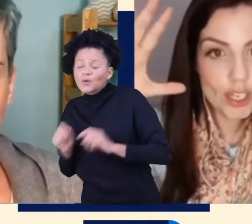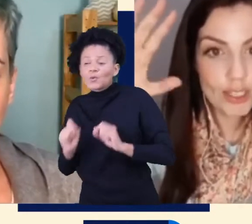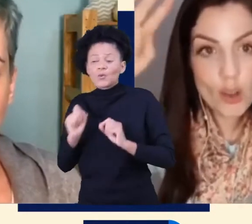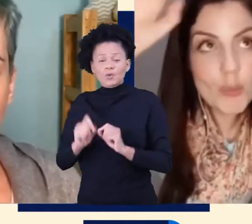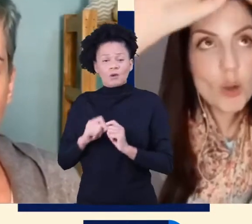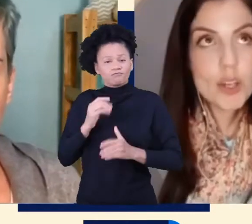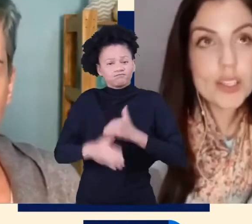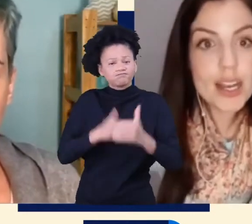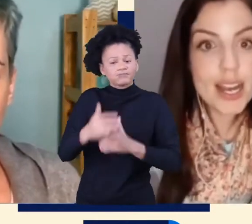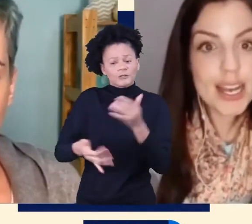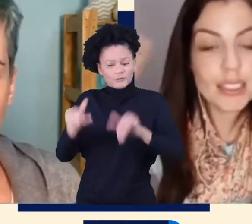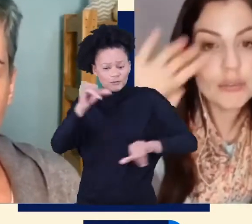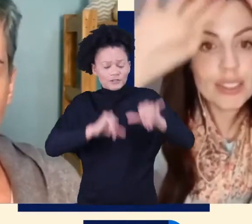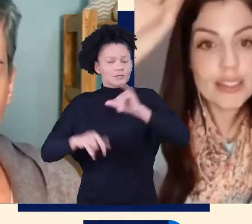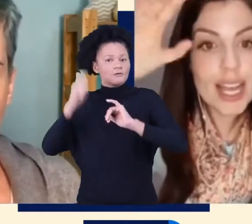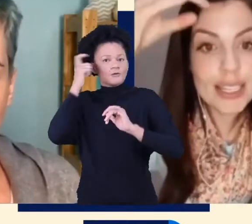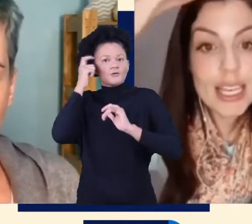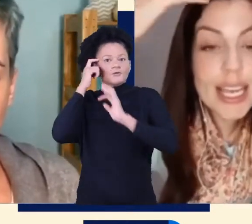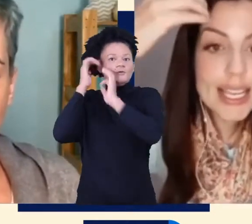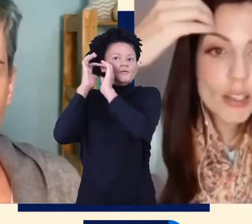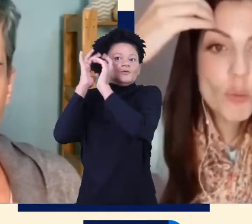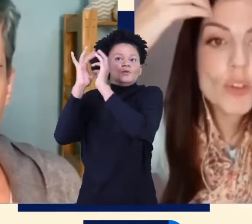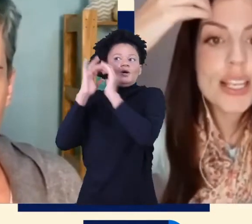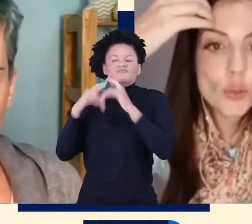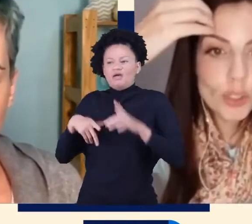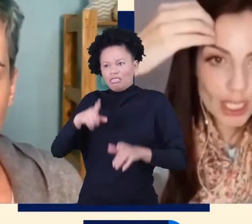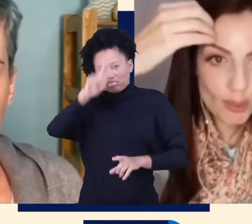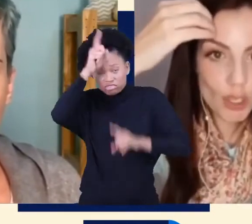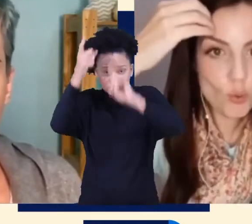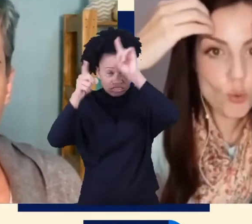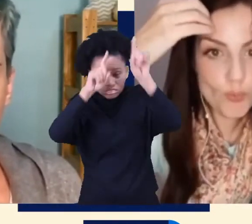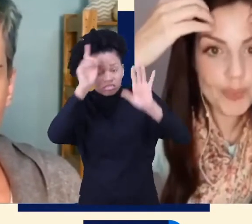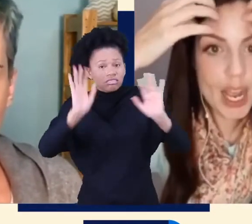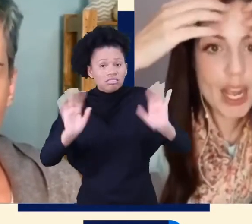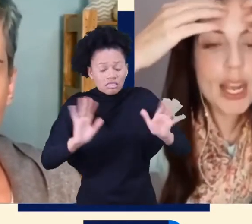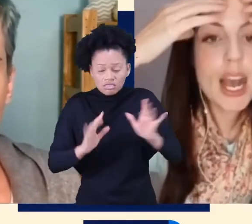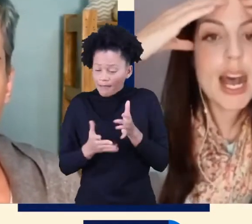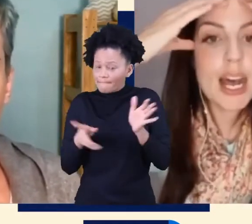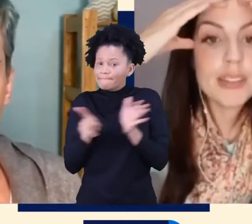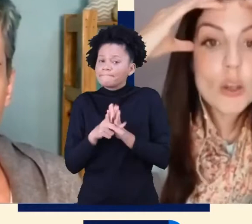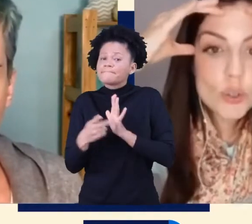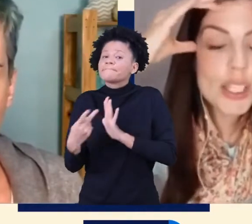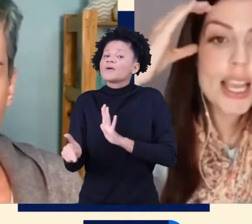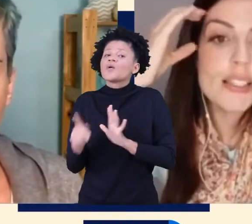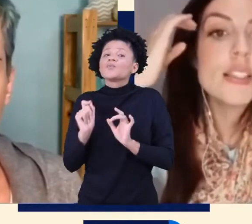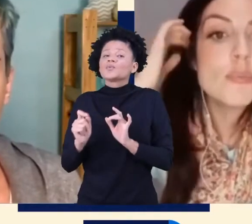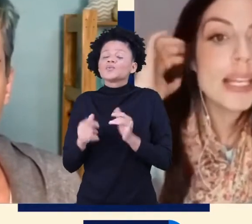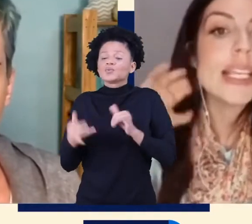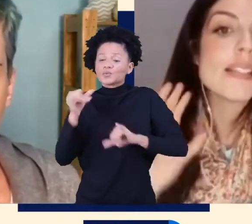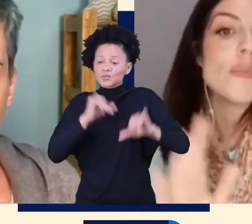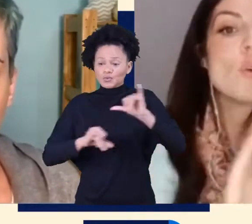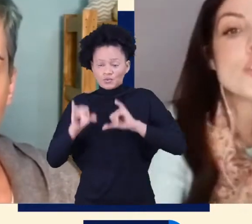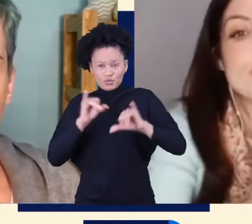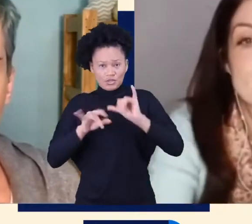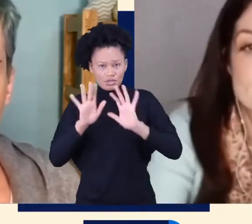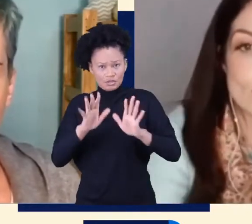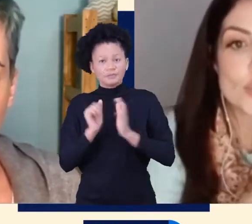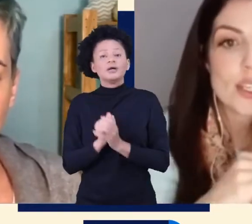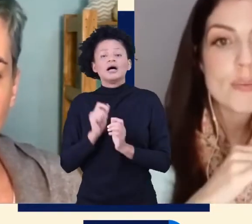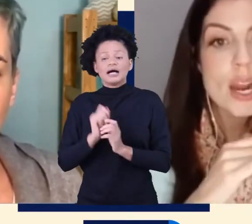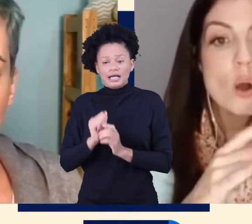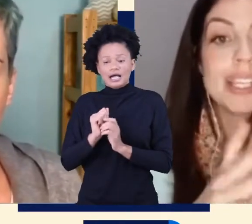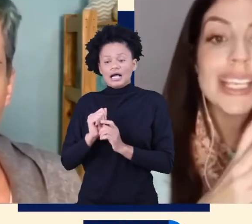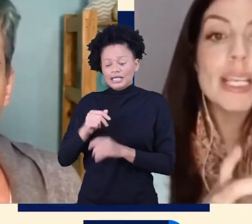gente? Não é uma coisa inventada. Esse é um processo químico, tá? A neurociência explica essa